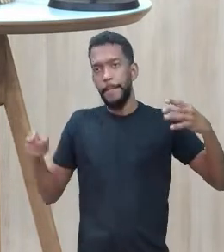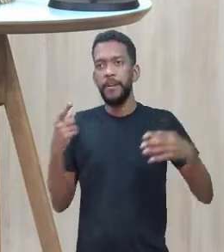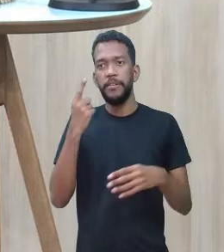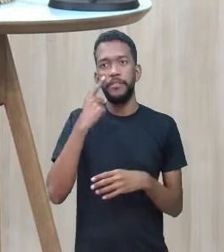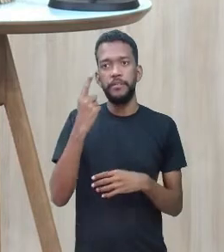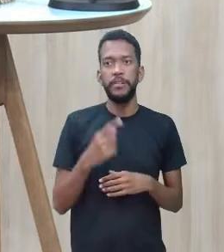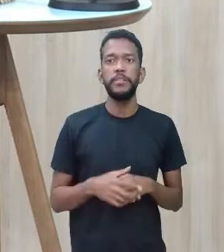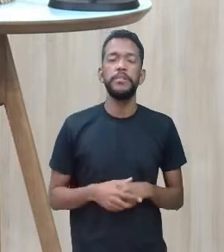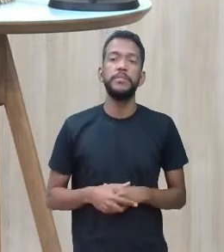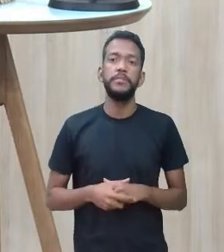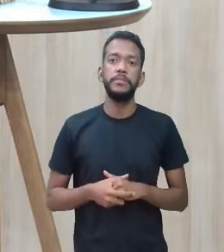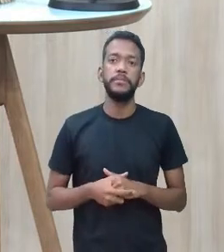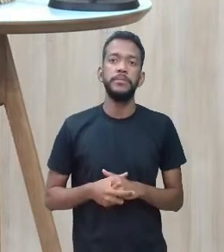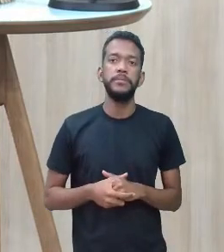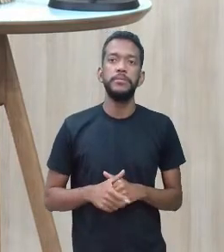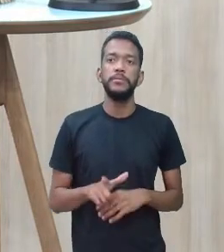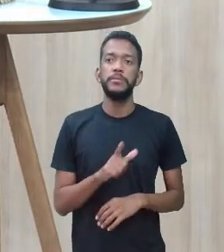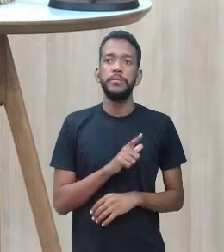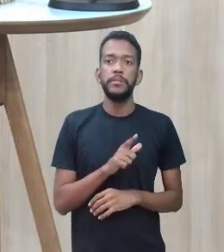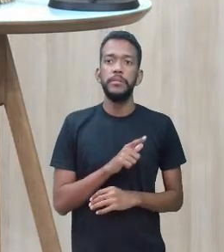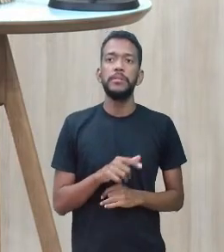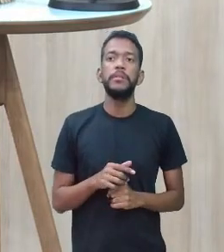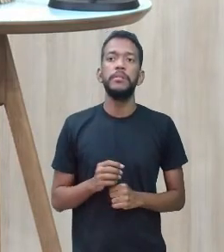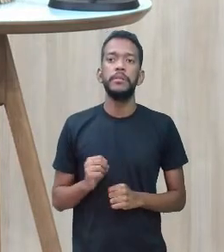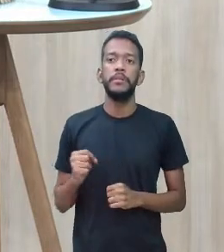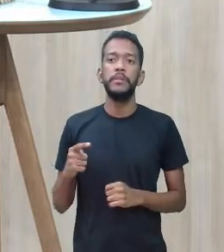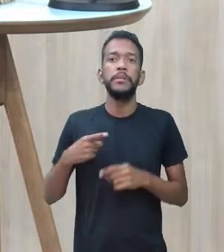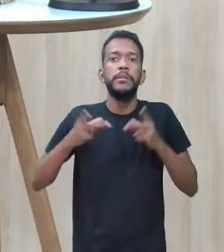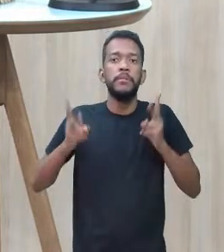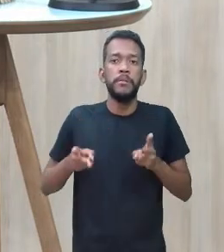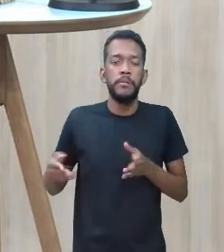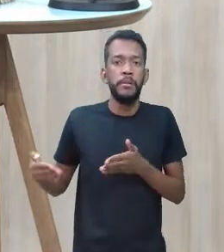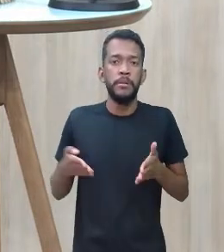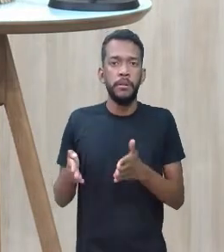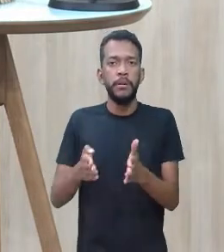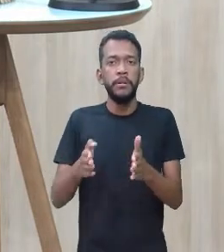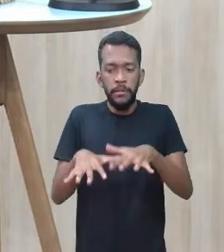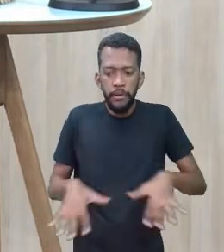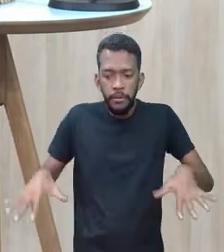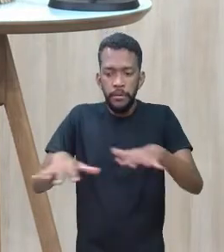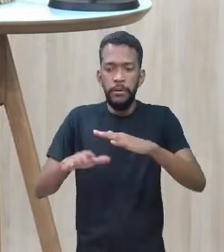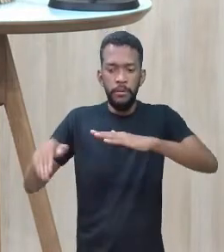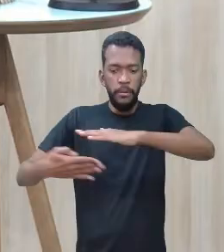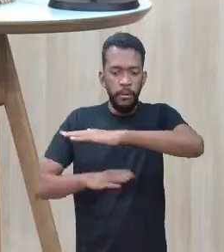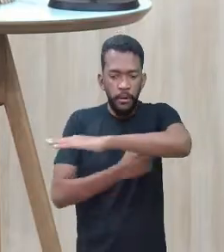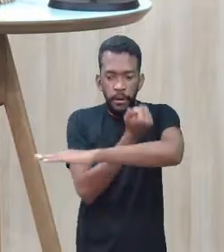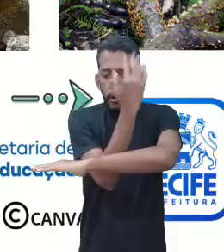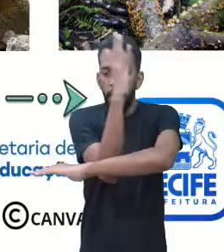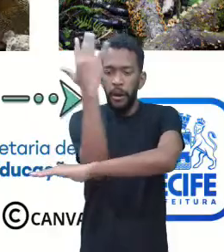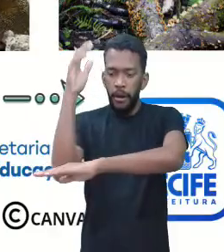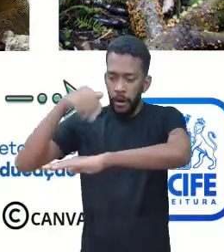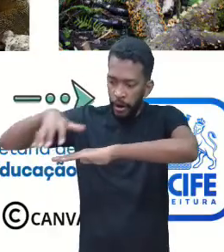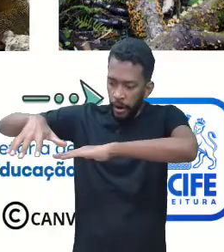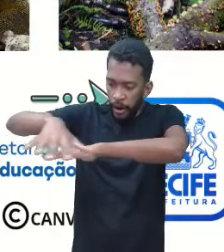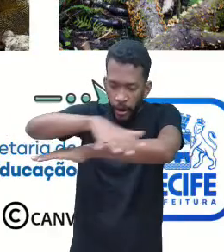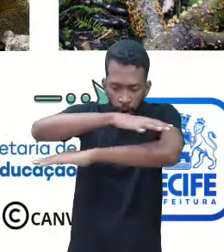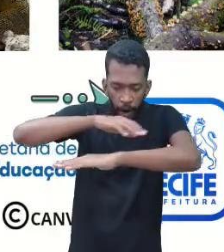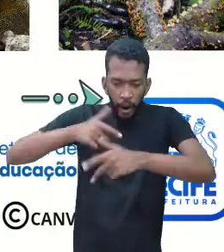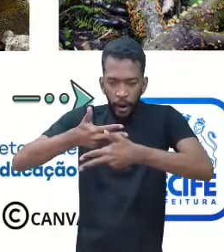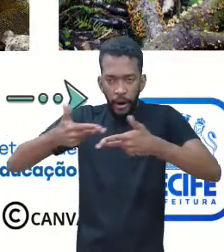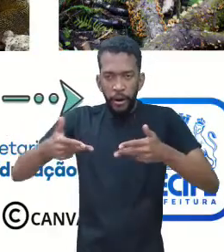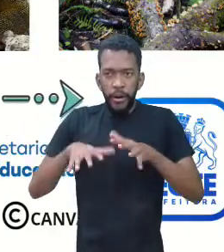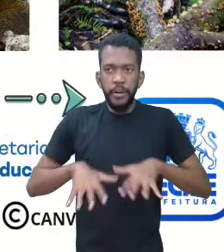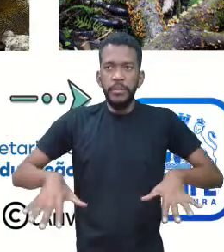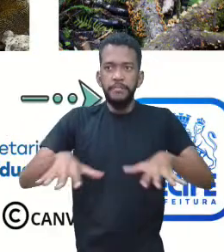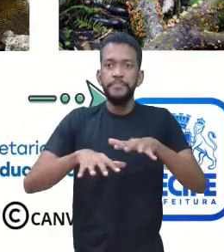nós vimos que dentro de um ecossistema, dentro de um ambiente, os seres eles servem de alimento uns para os outros. E que a cadeia alimentar